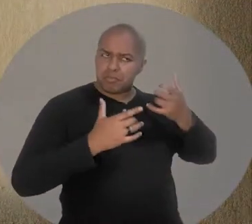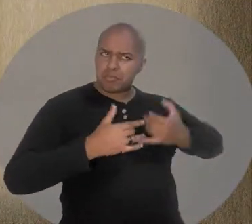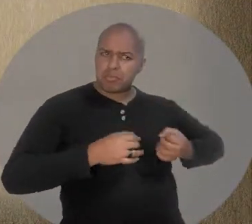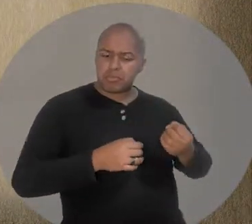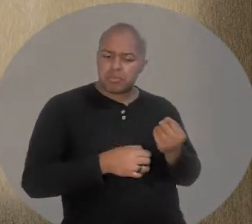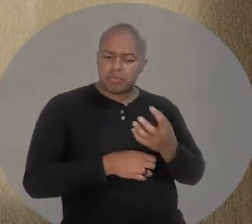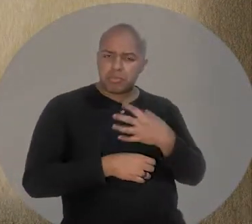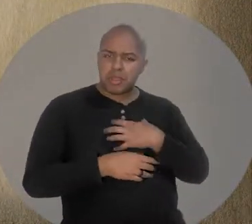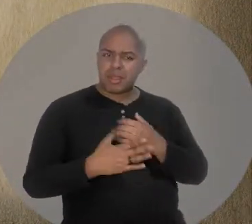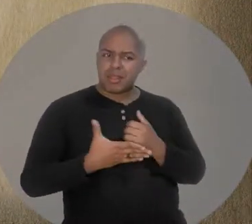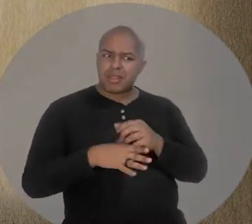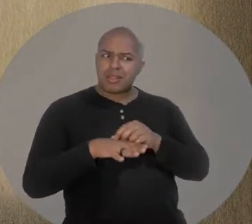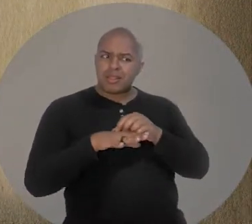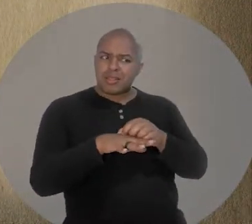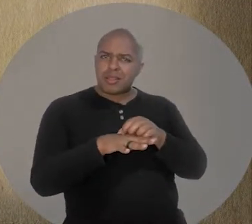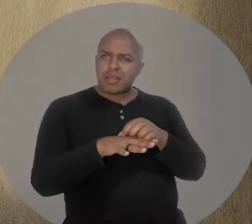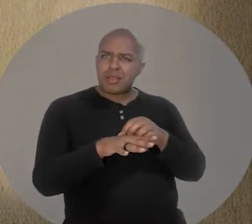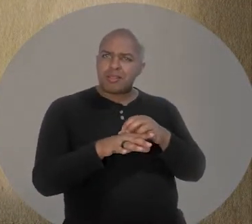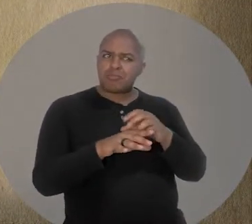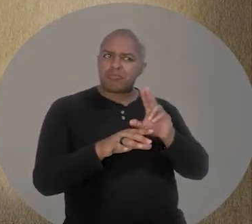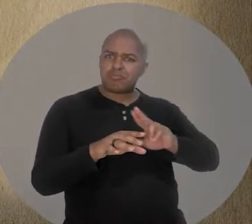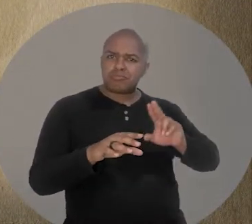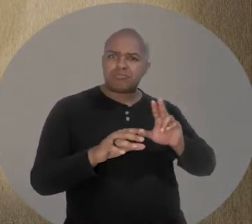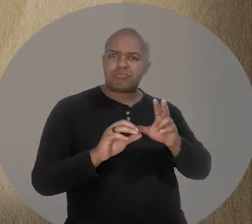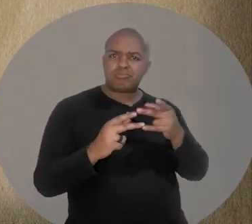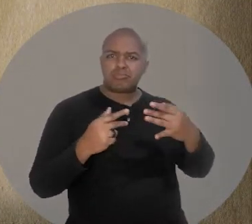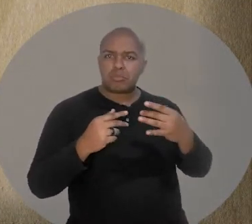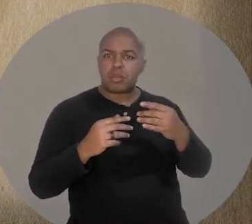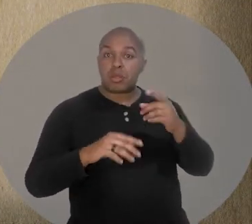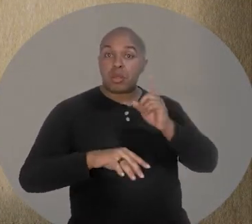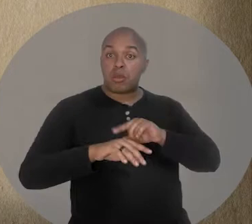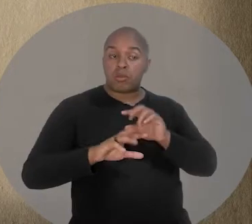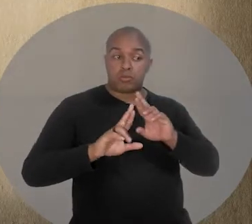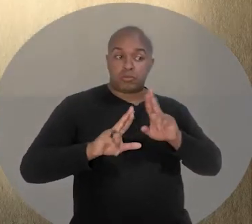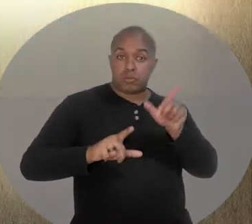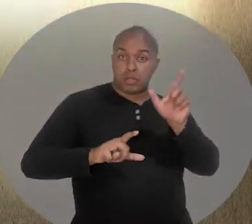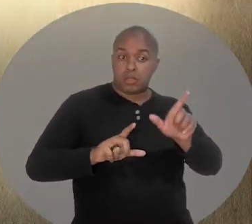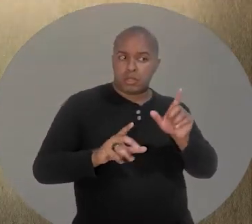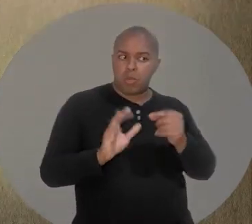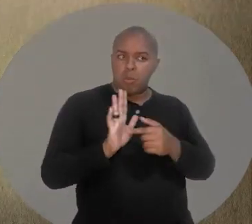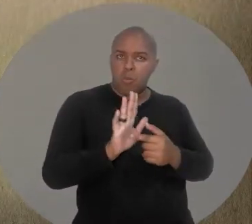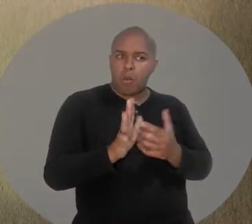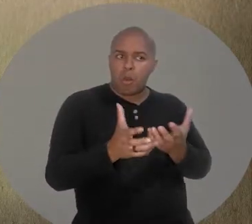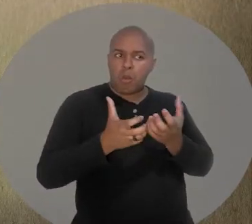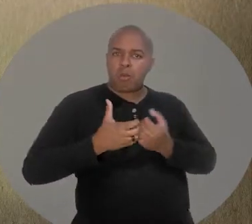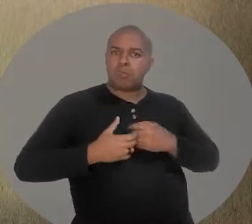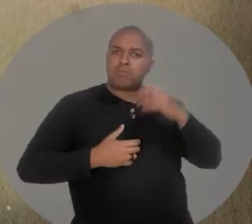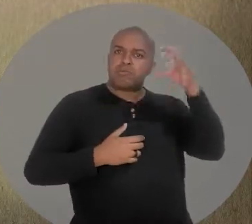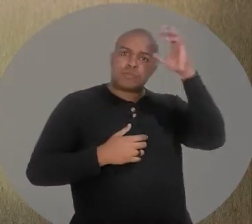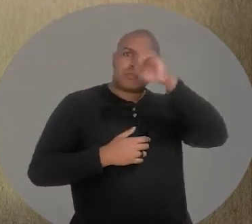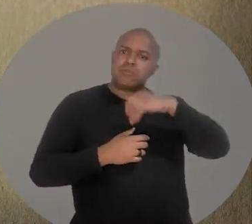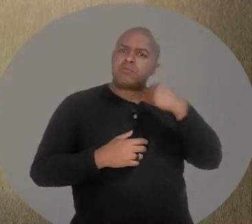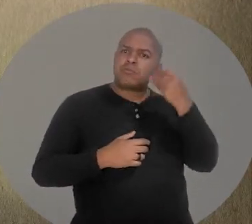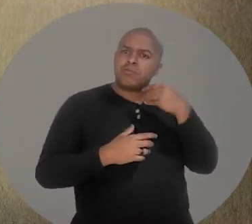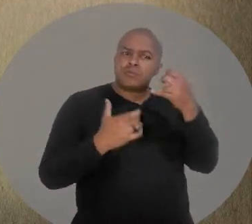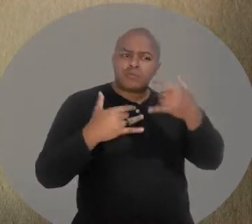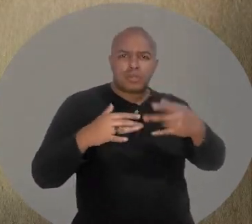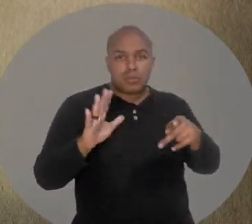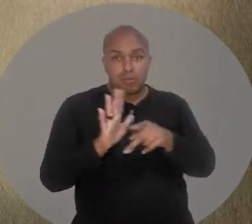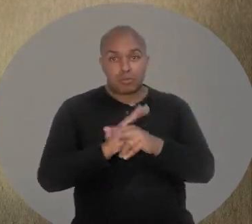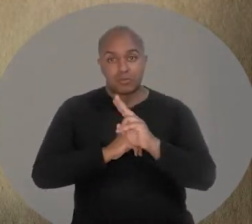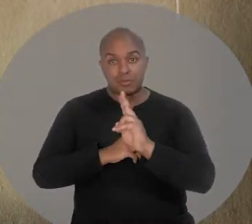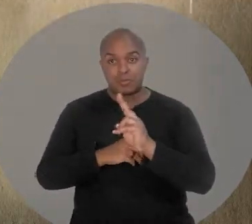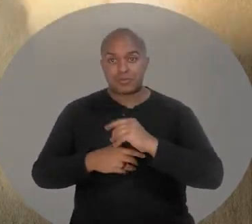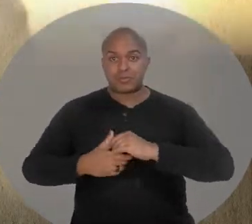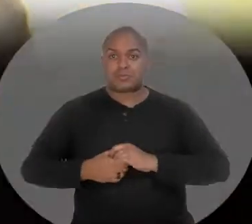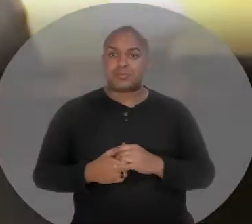essa inovadora forma de levar para a academia um momento em que o diferente se apossa do conhecimento e fala em seu